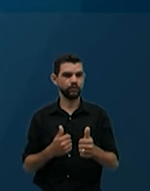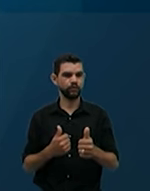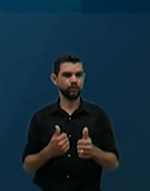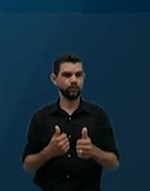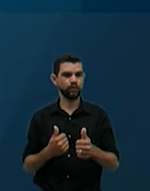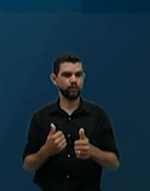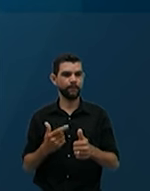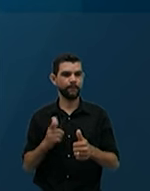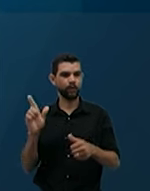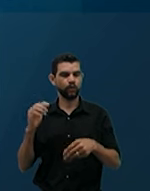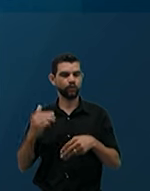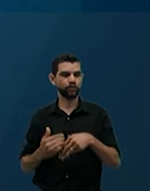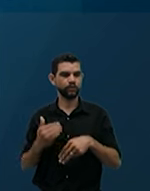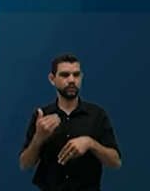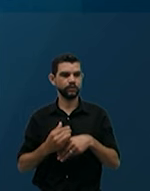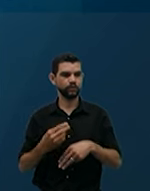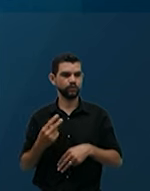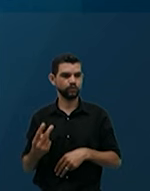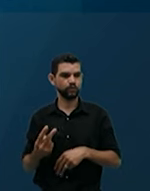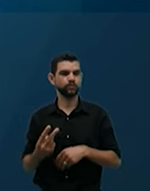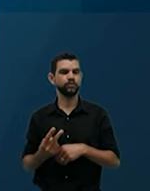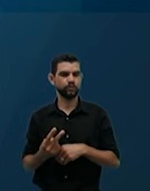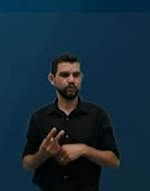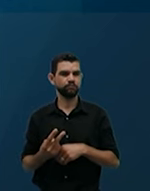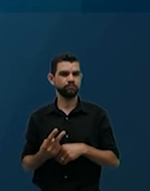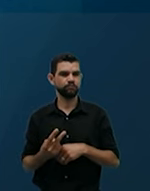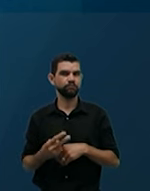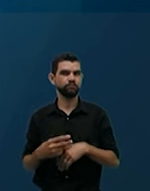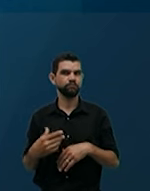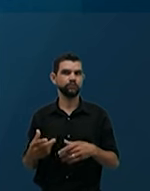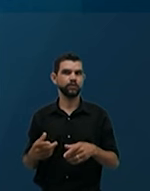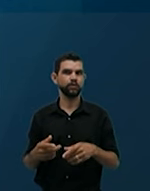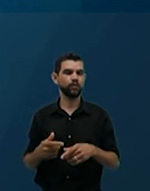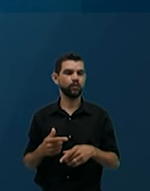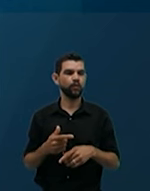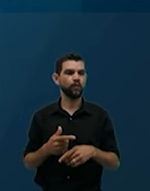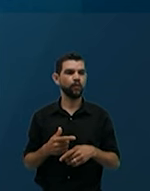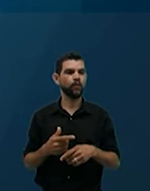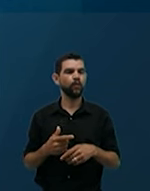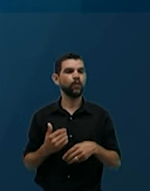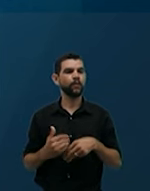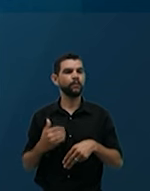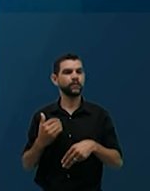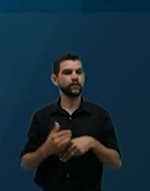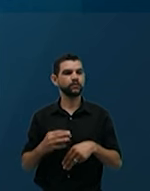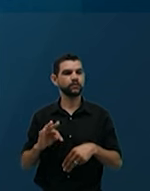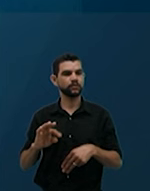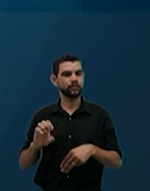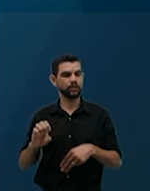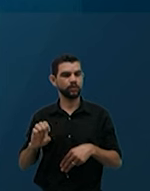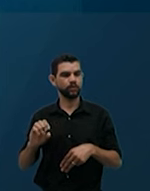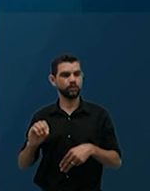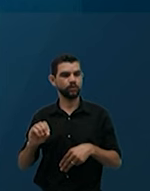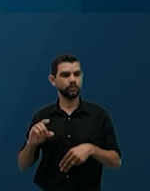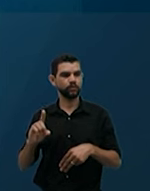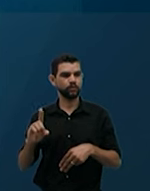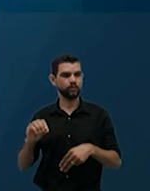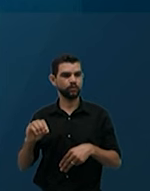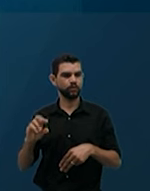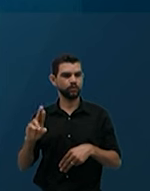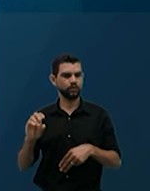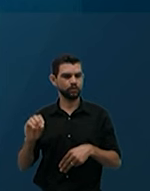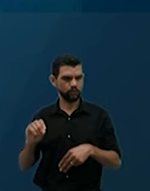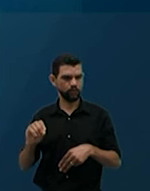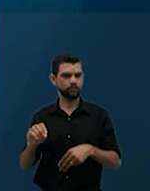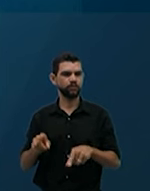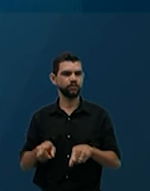Sérgio inaugurou a primeira divergência, foi acompanhado pelo ministro Teodoro e depois secundado pelo